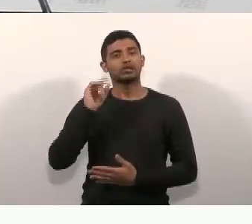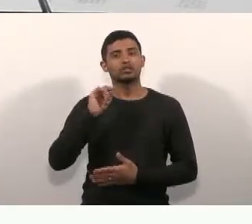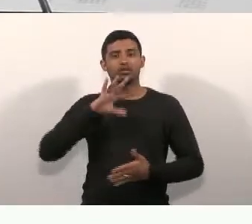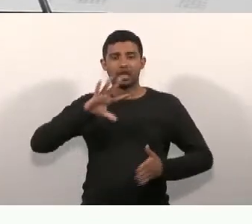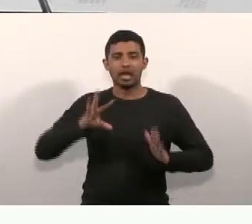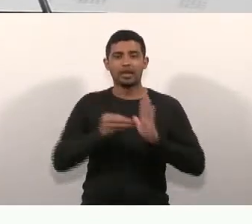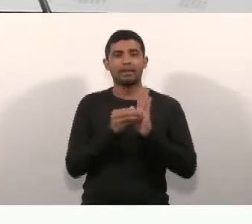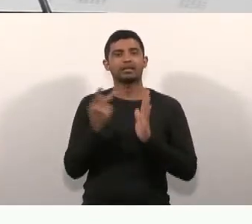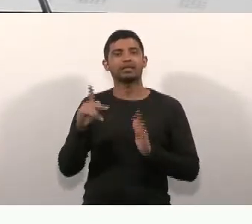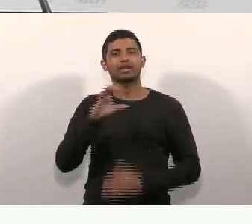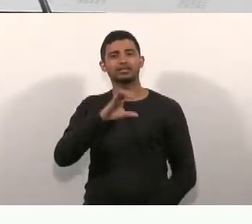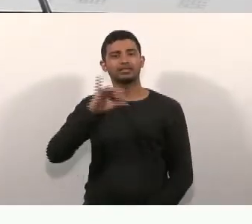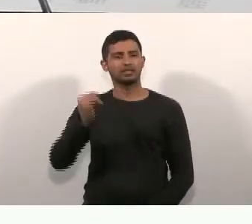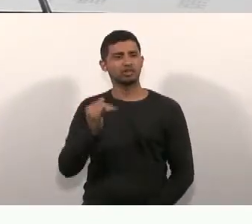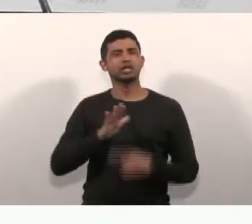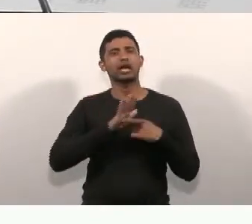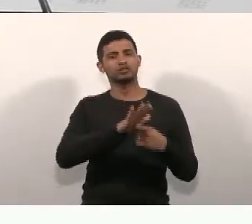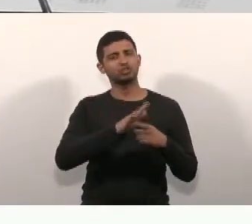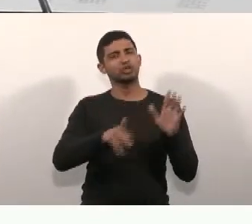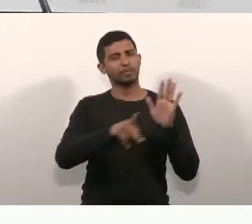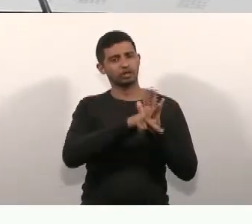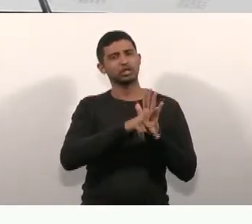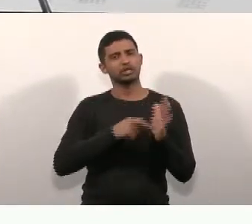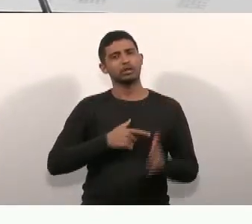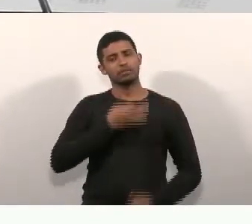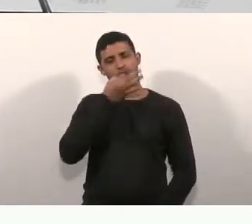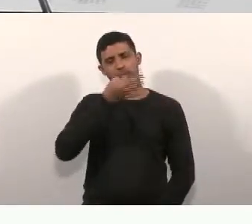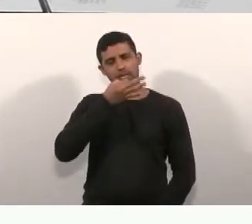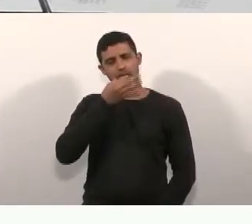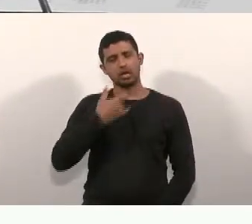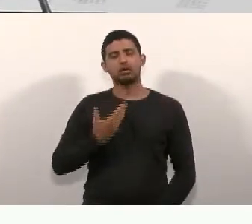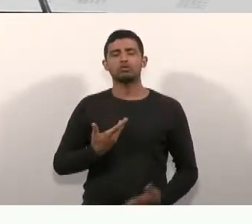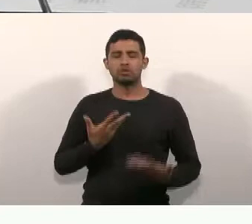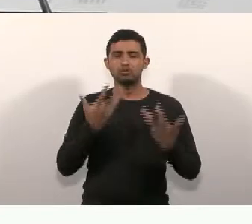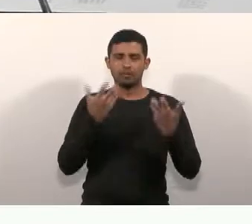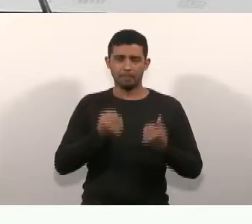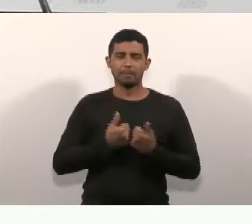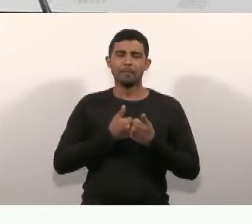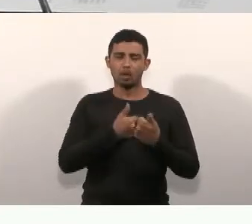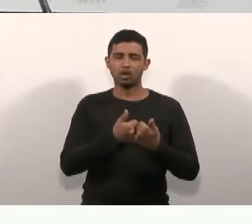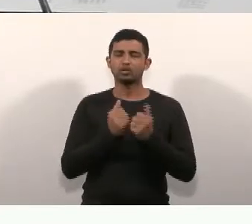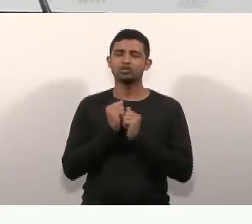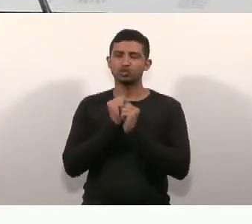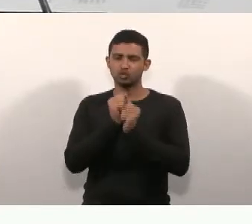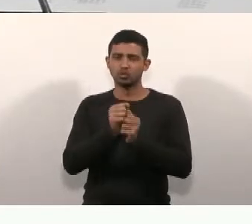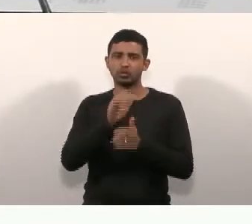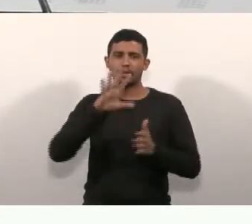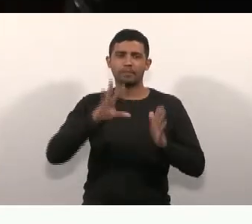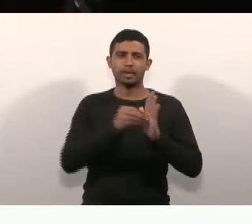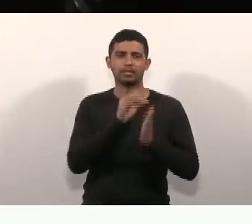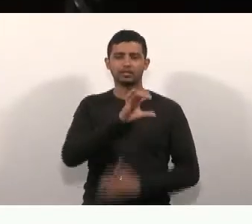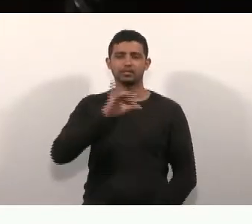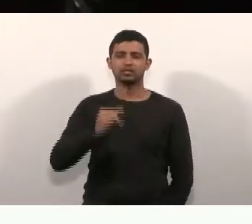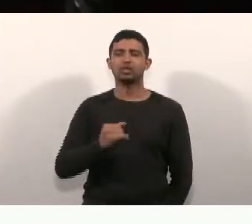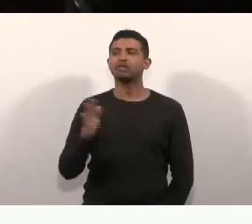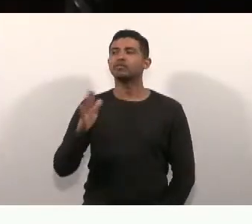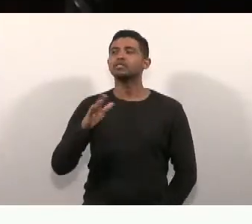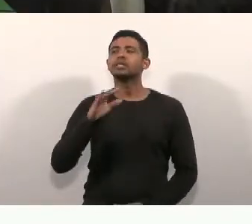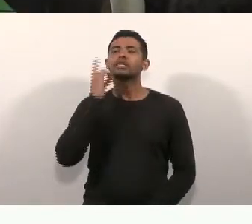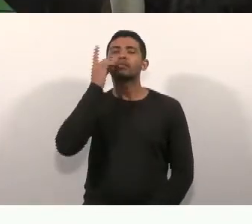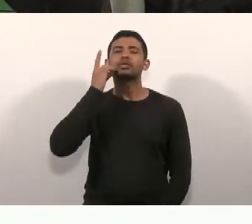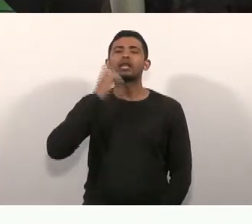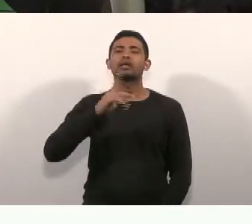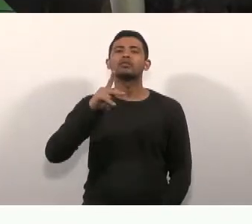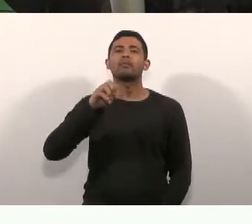CCJ ajuda o projeto e, portanto, meu parecer é favorável com a emenda da CCJ. Como vota o deputado Thiago